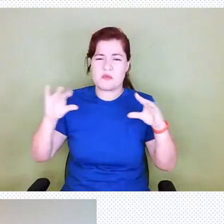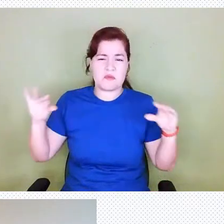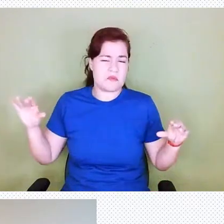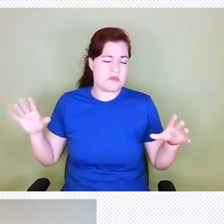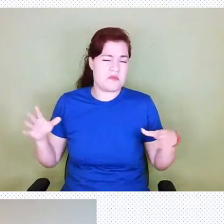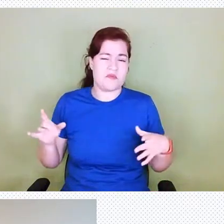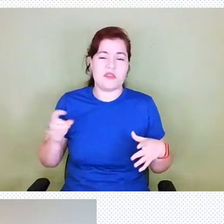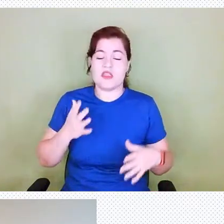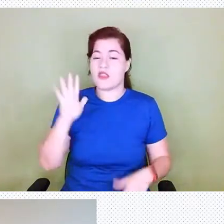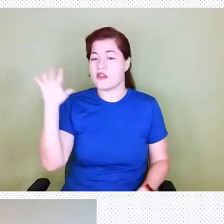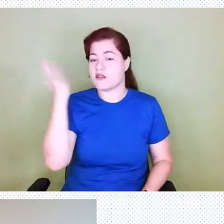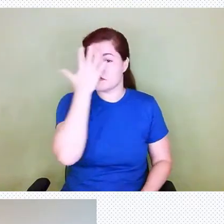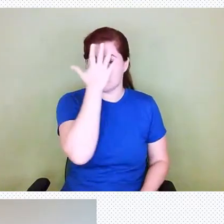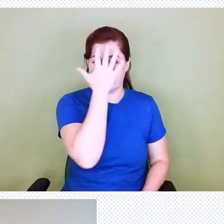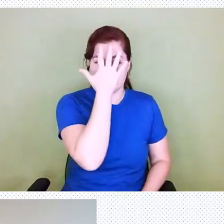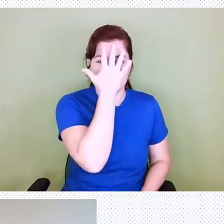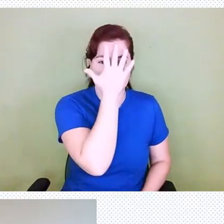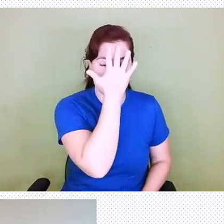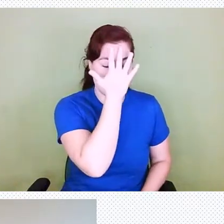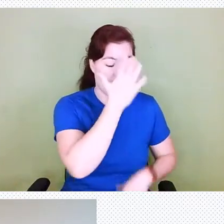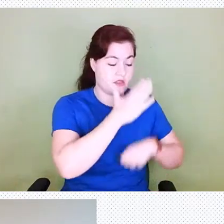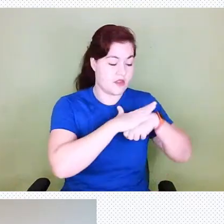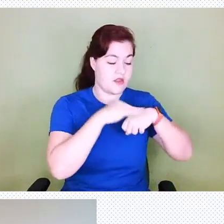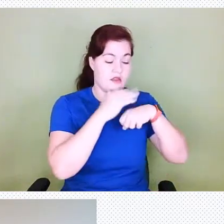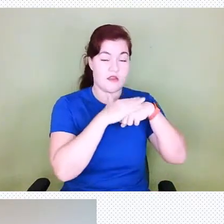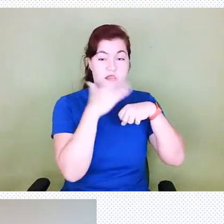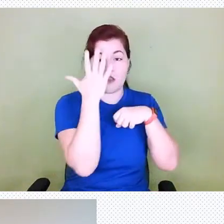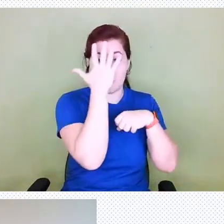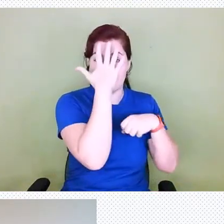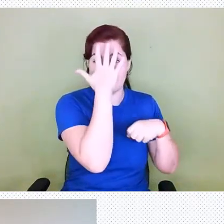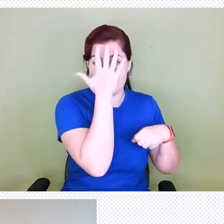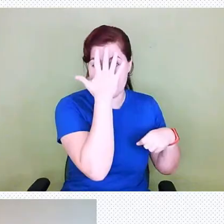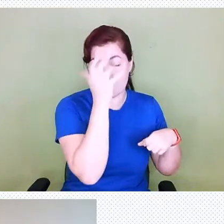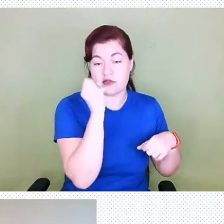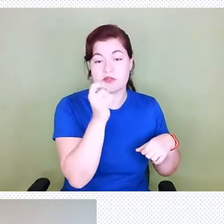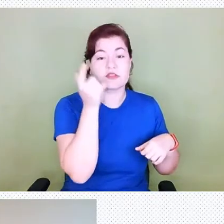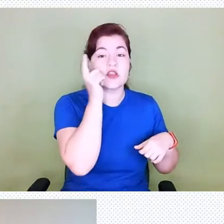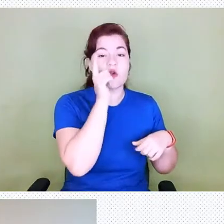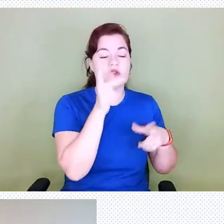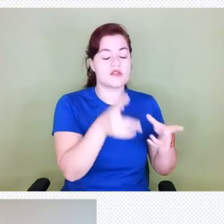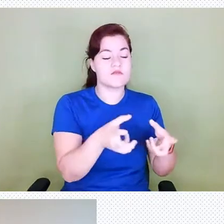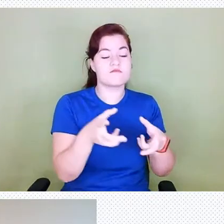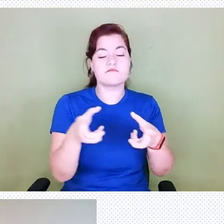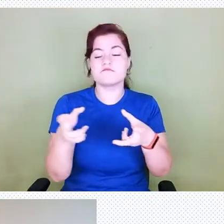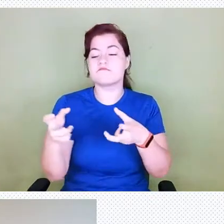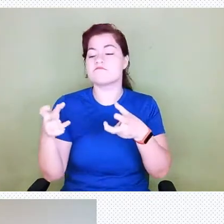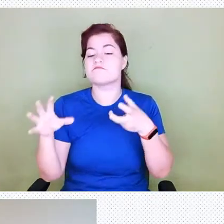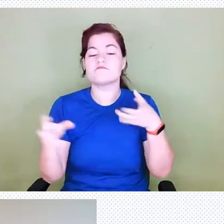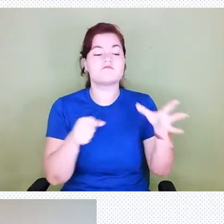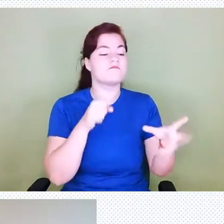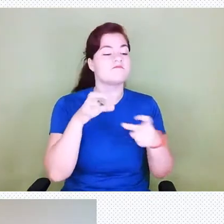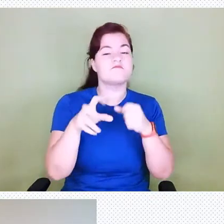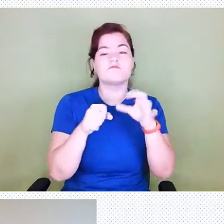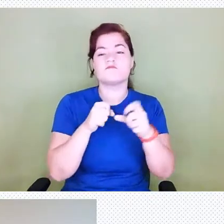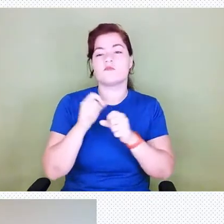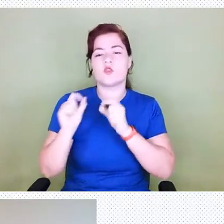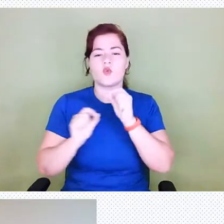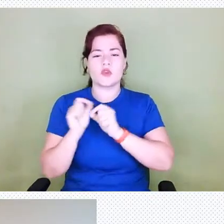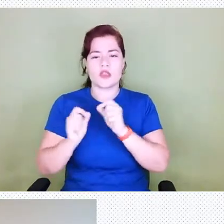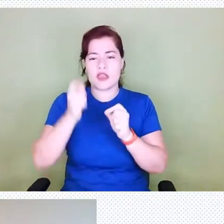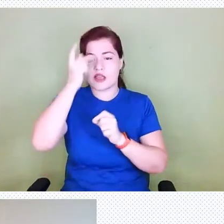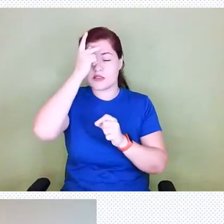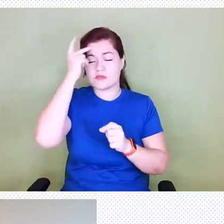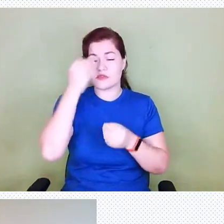afetuosas, desde que possam usufruir o máximo. Então, esses solos secos são aquelas pessoas indiferentes, é